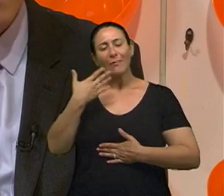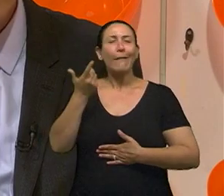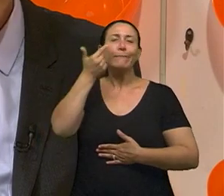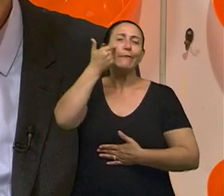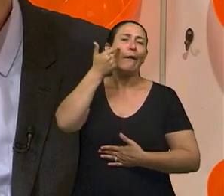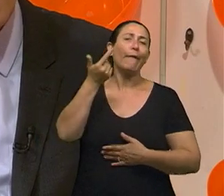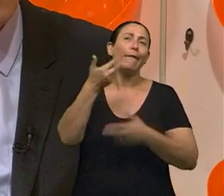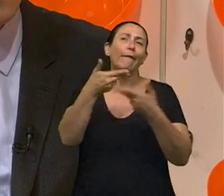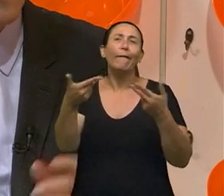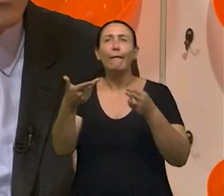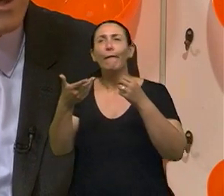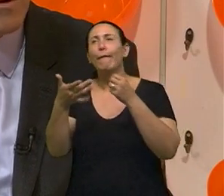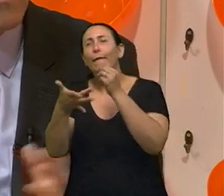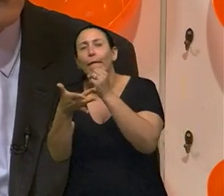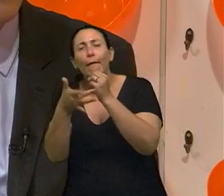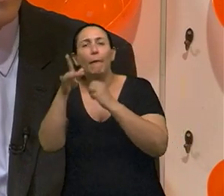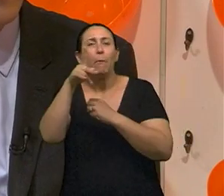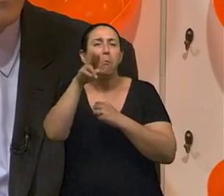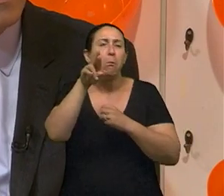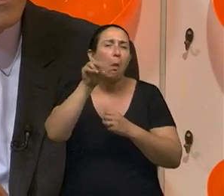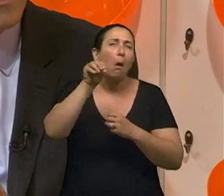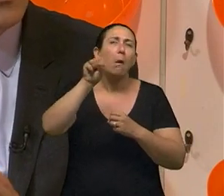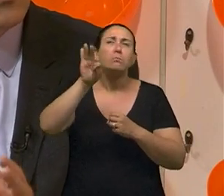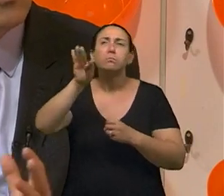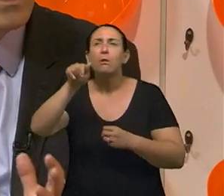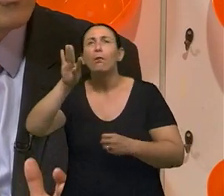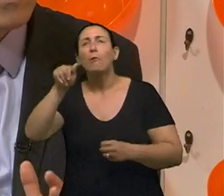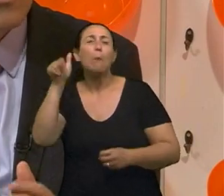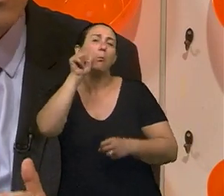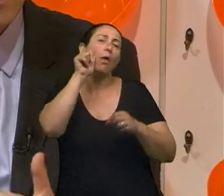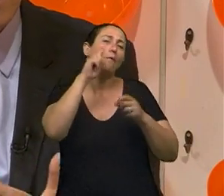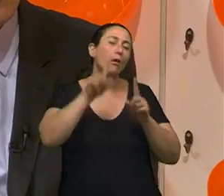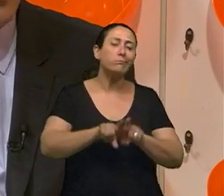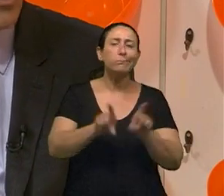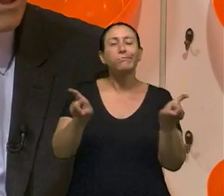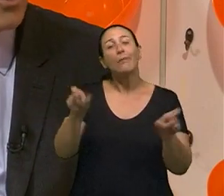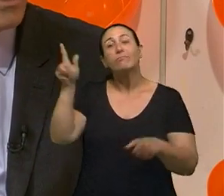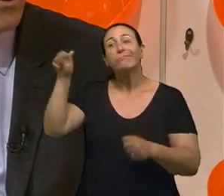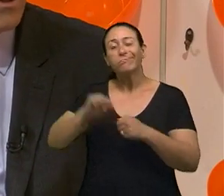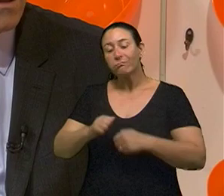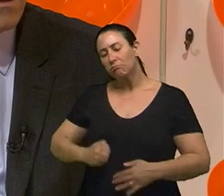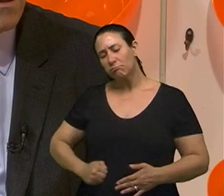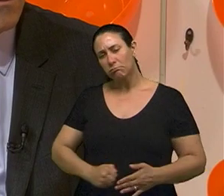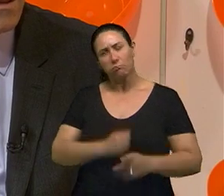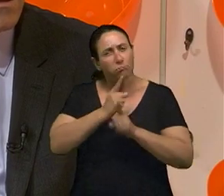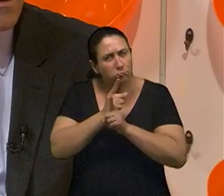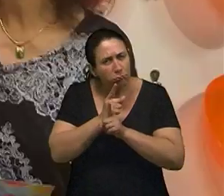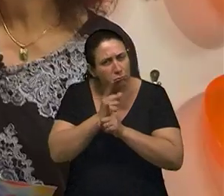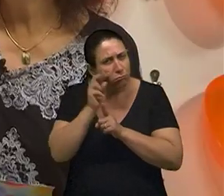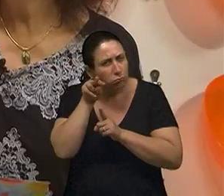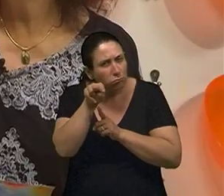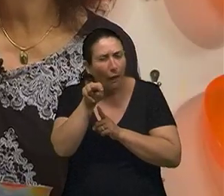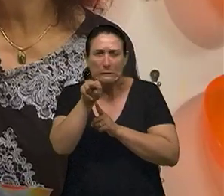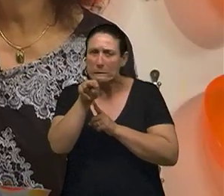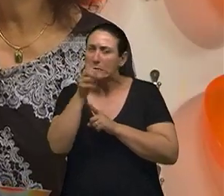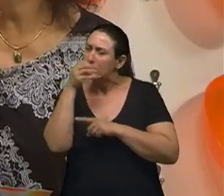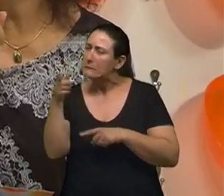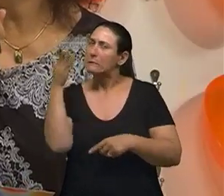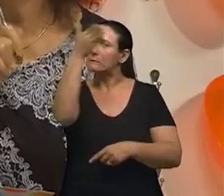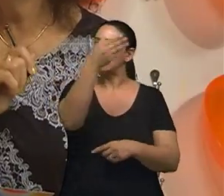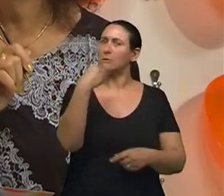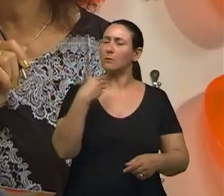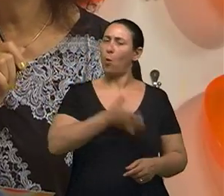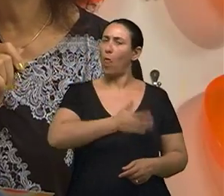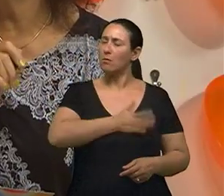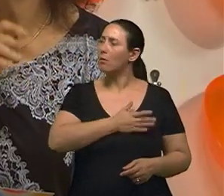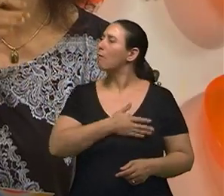próstata para ver vesícula na mulher para ver o ovário E aí o aneurismo foi um achado ocasional nesse exame quer dizer que esse exame aí eu